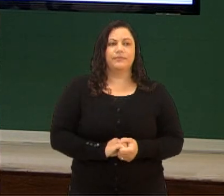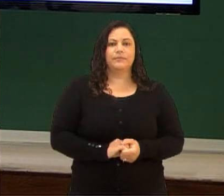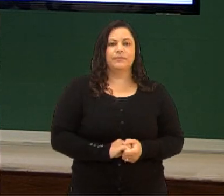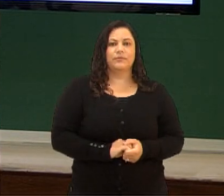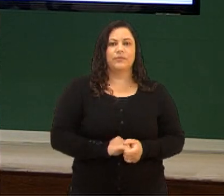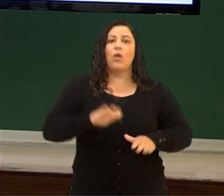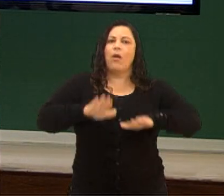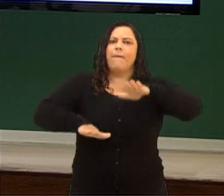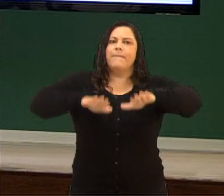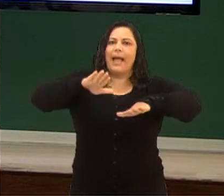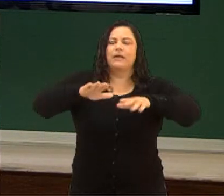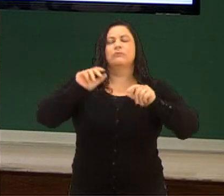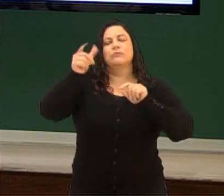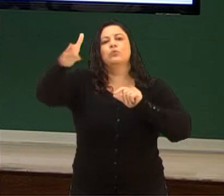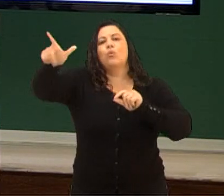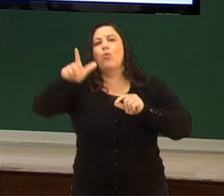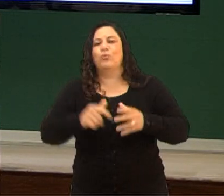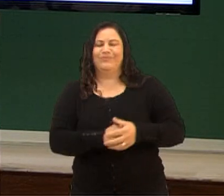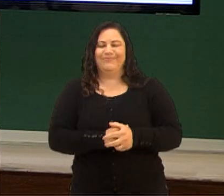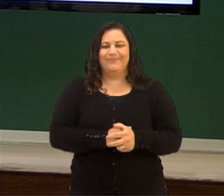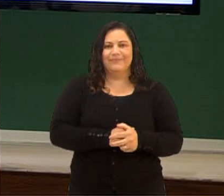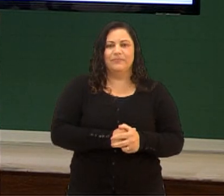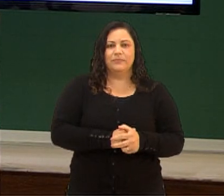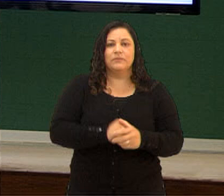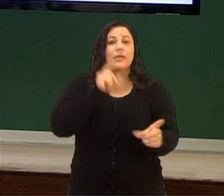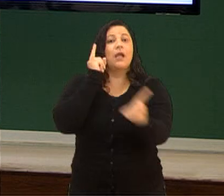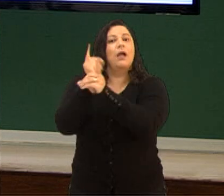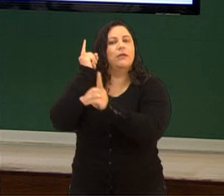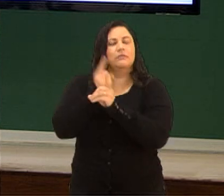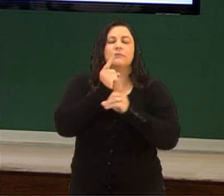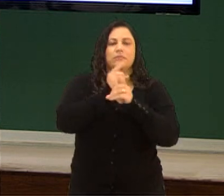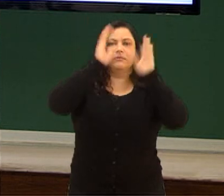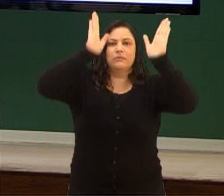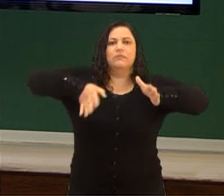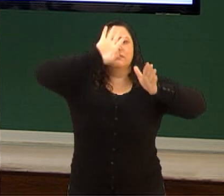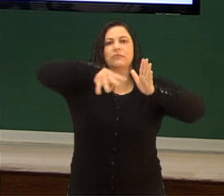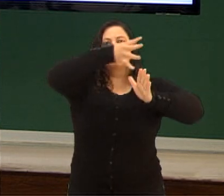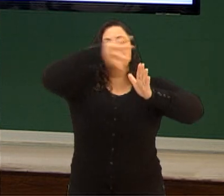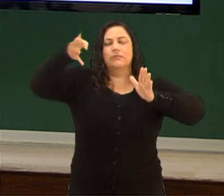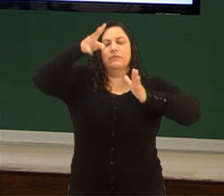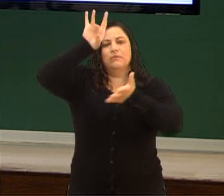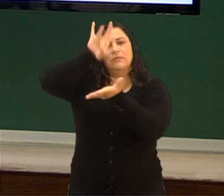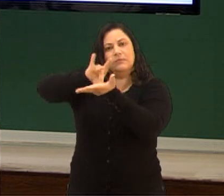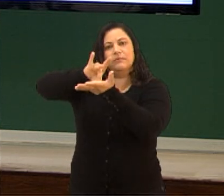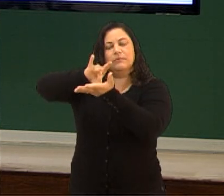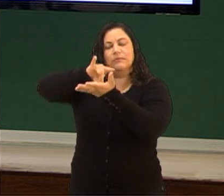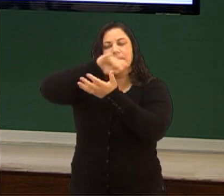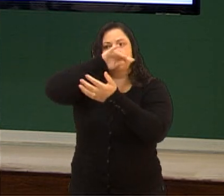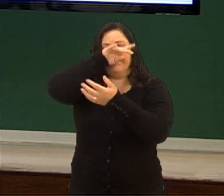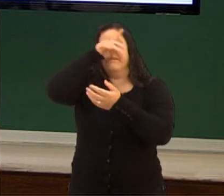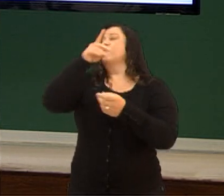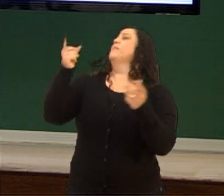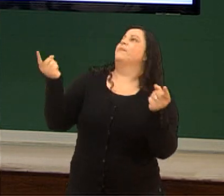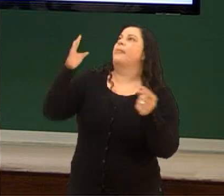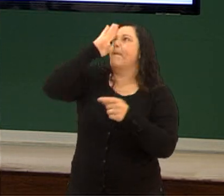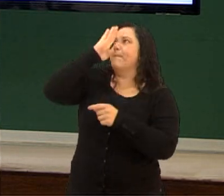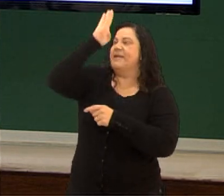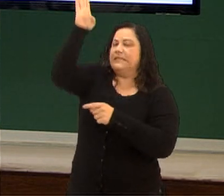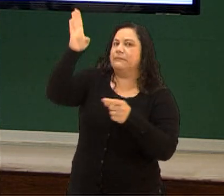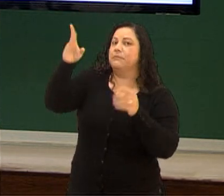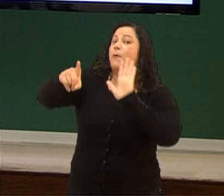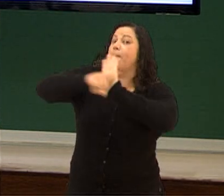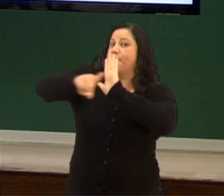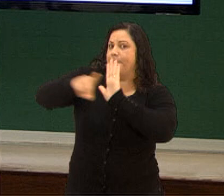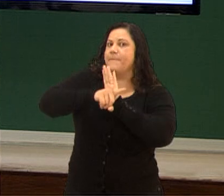Encontrar o determinante lá da matriz original, fazendo diagonal principal menos diagonal secundária.